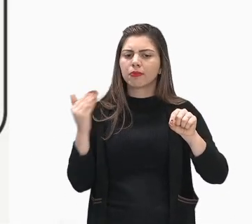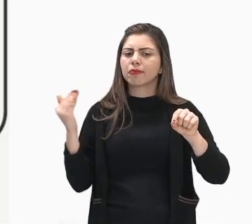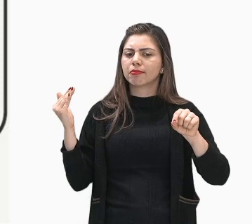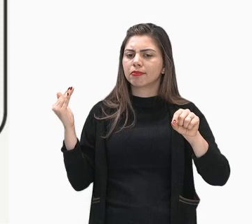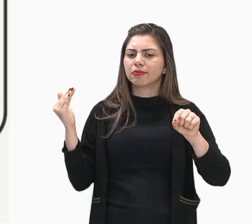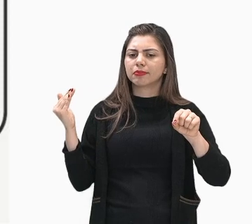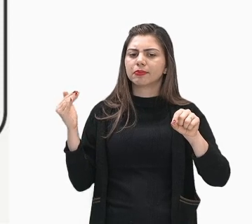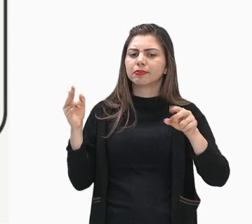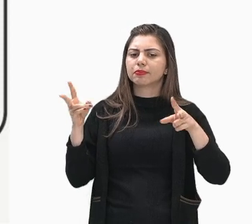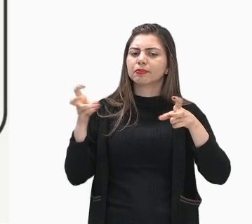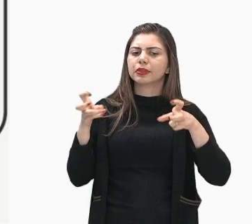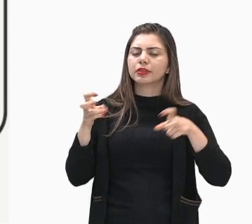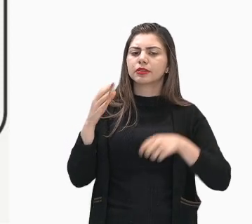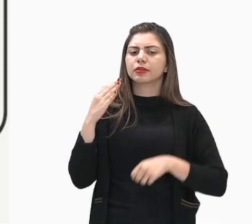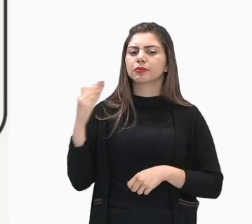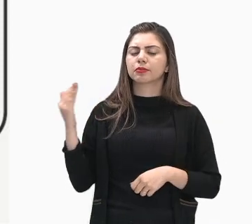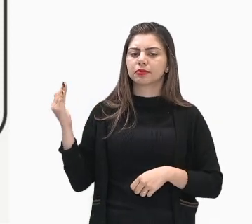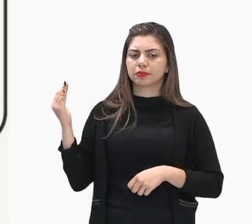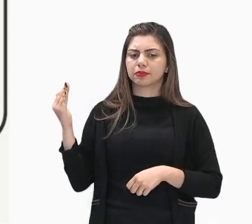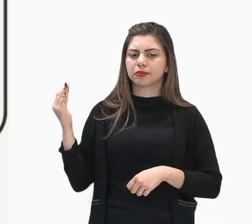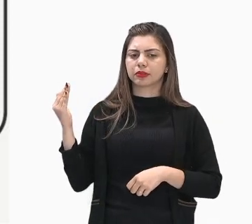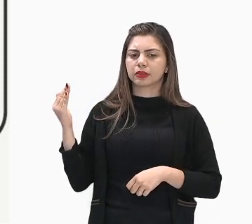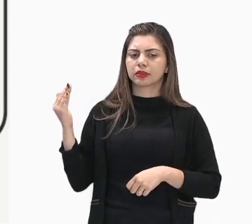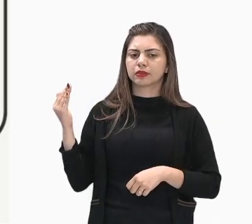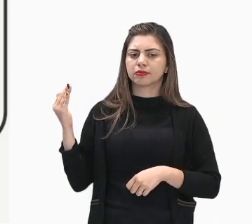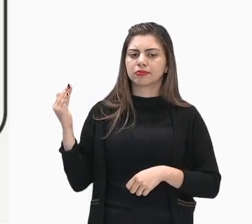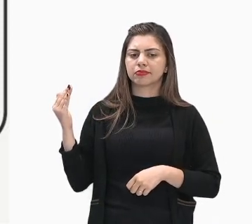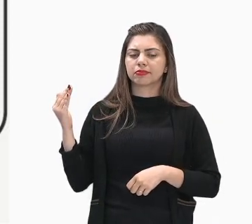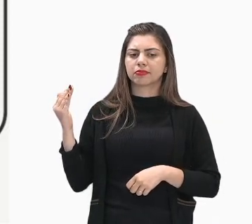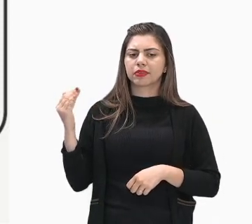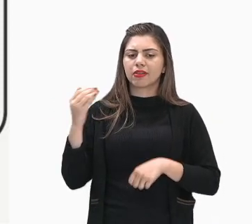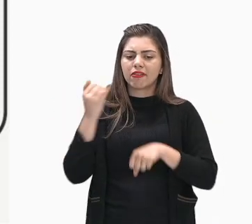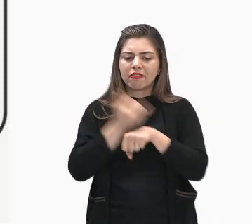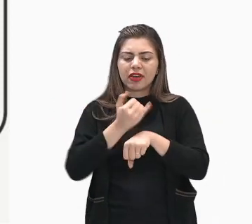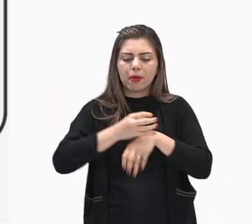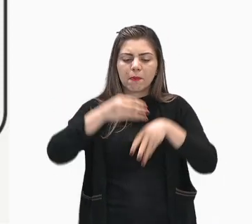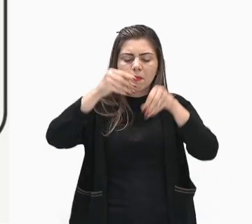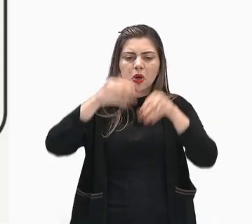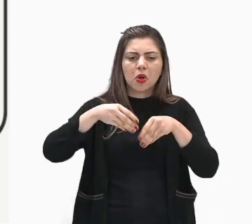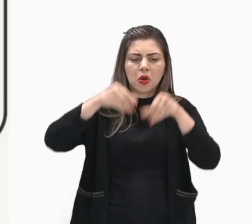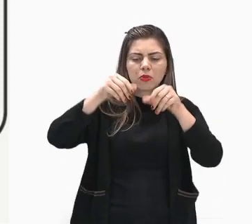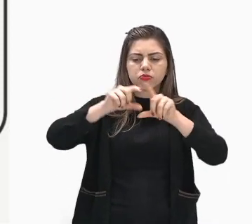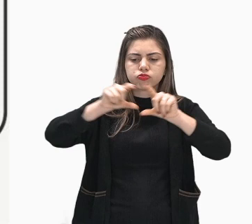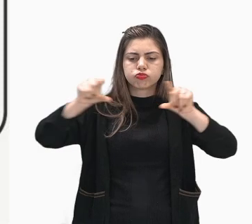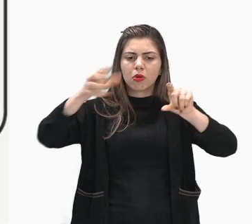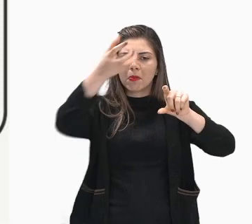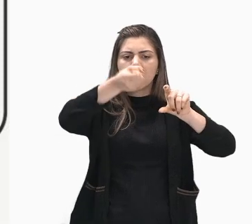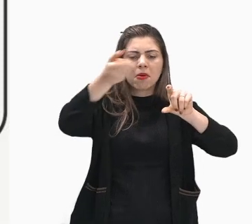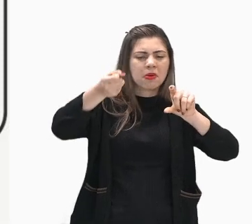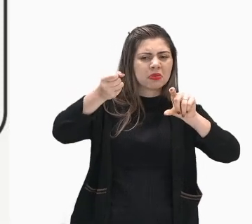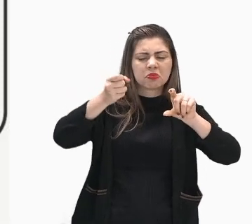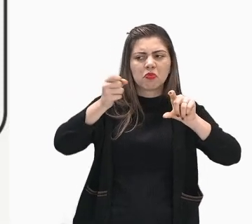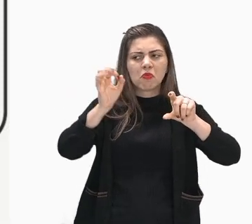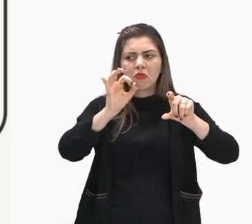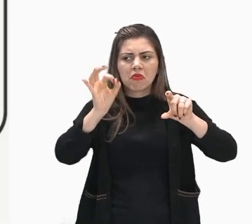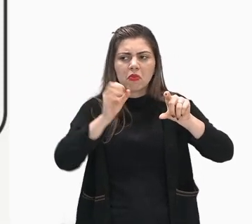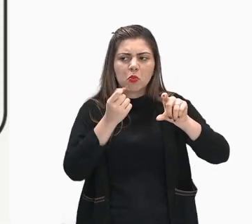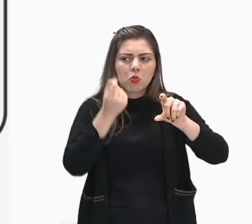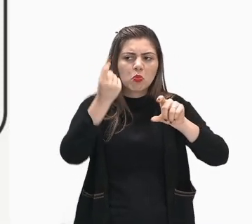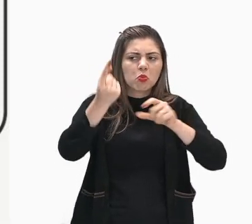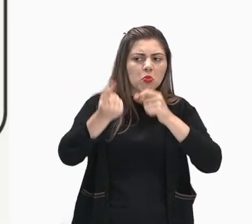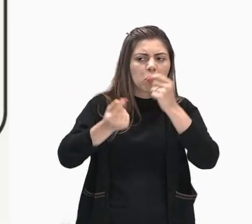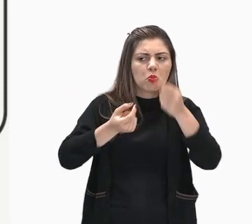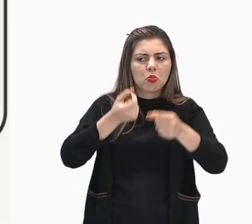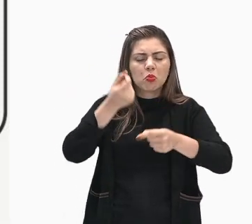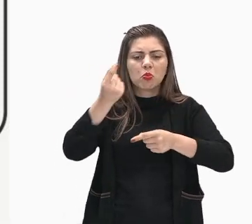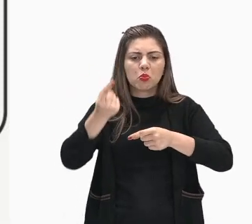da divisão dos polos, veja que não tem muita limalha de ferro aí grudada no ímã, porque ali eu tenho um campo magnético